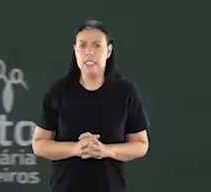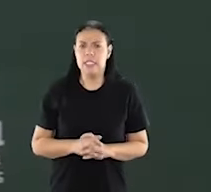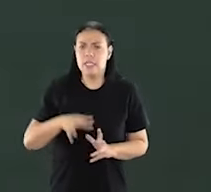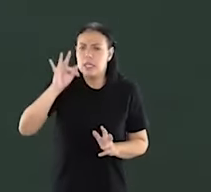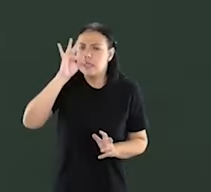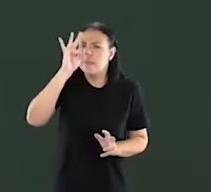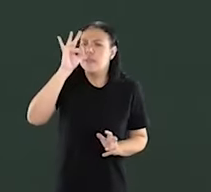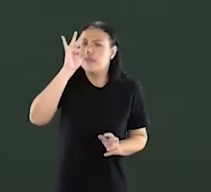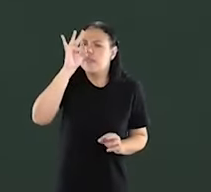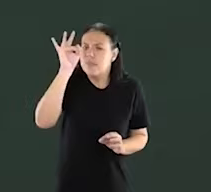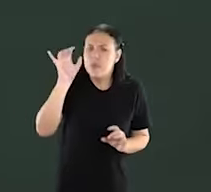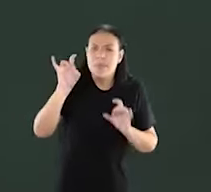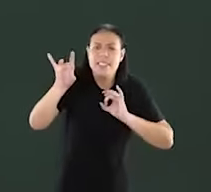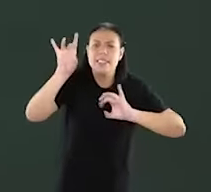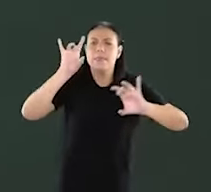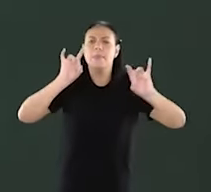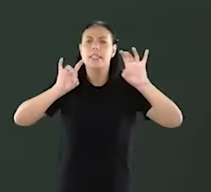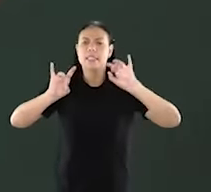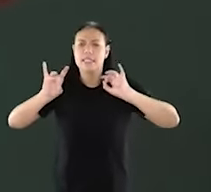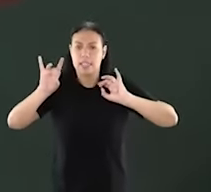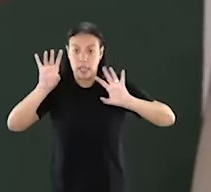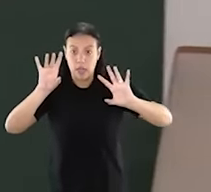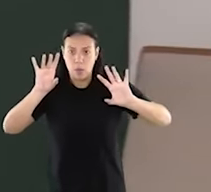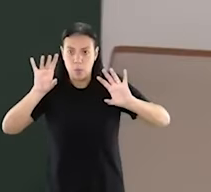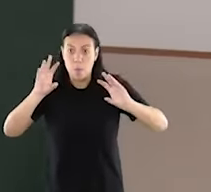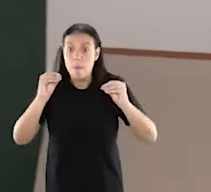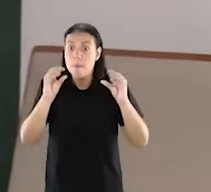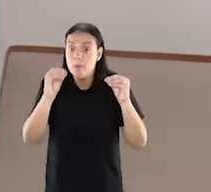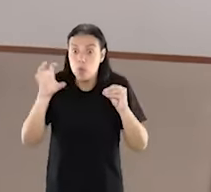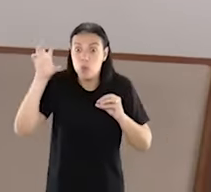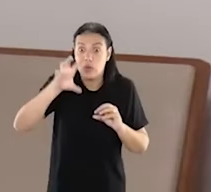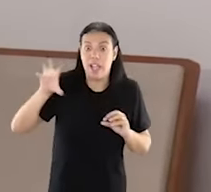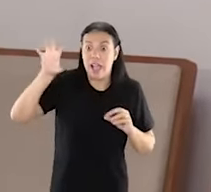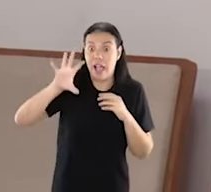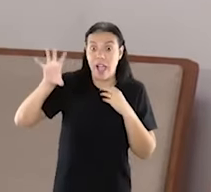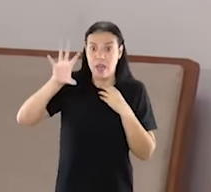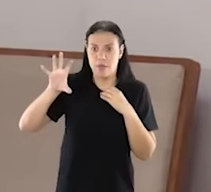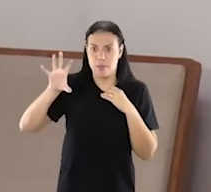sendo acondicionado nesse vaso de alabastro, nesse vaso de pedra.